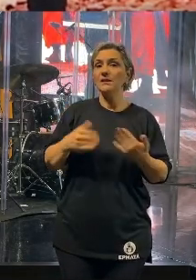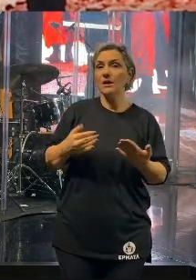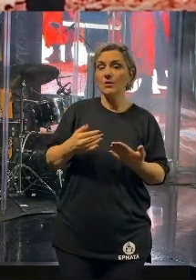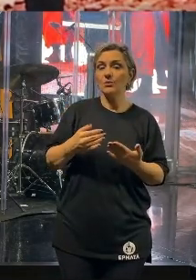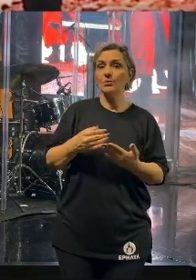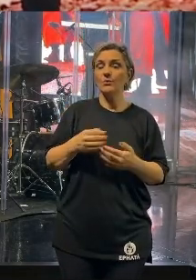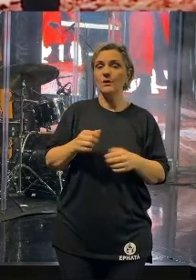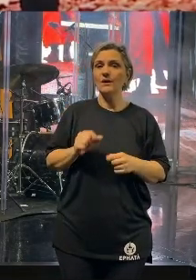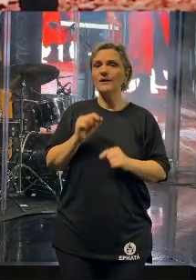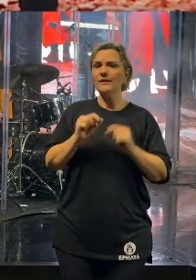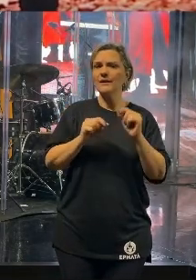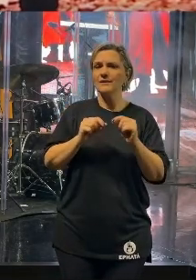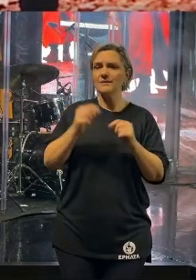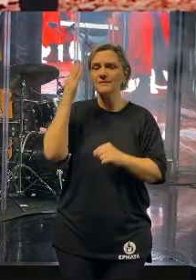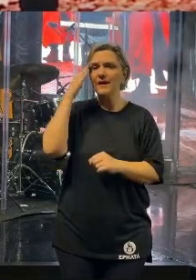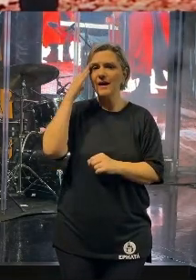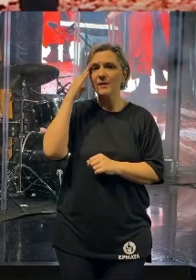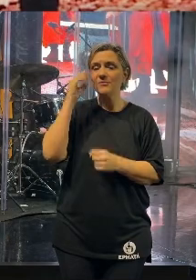altar de adoração?